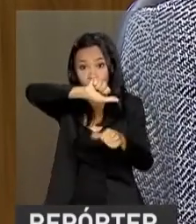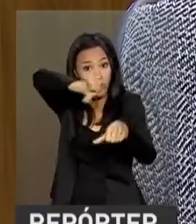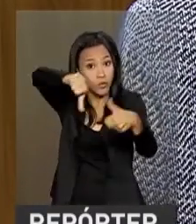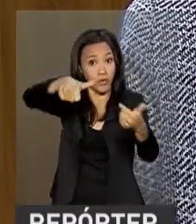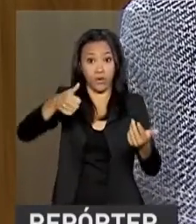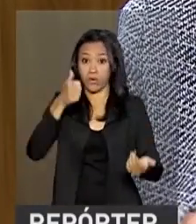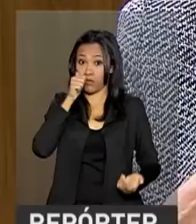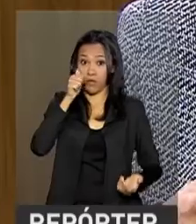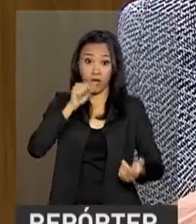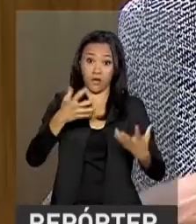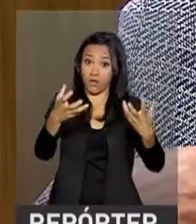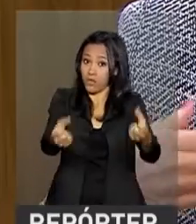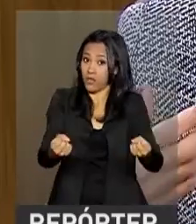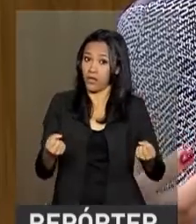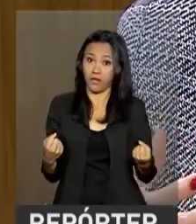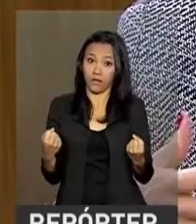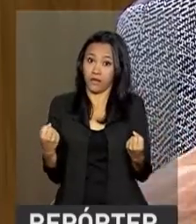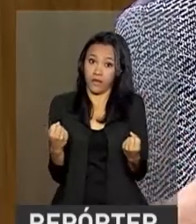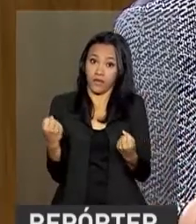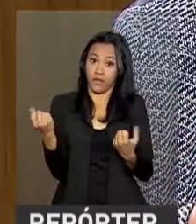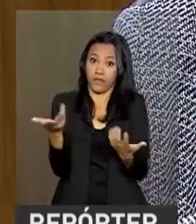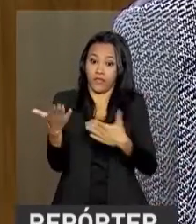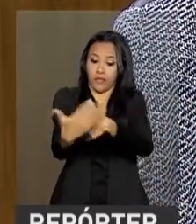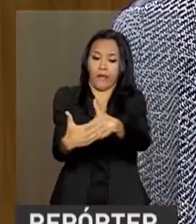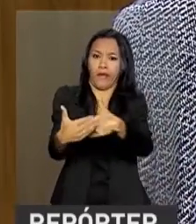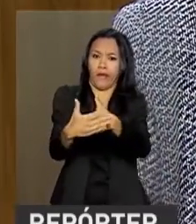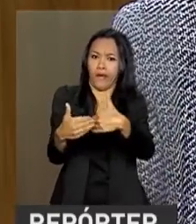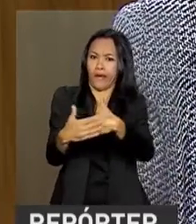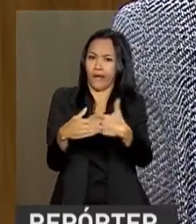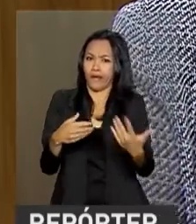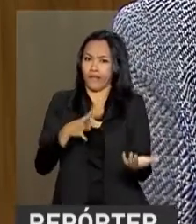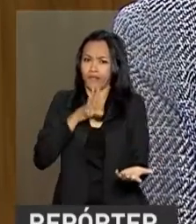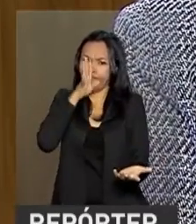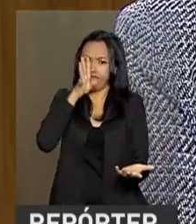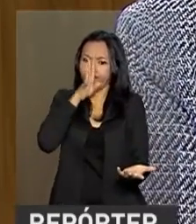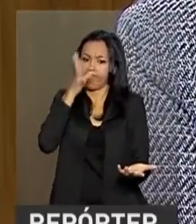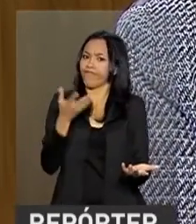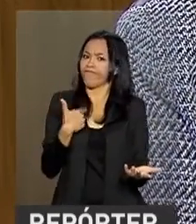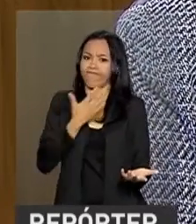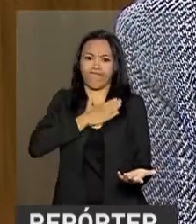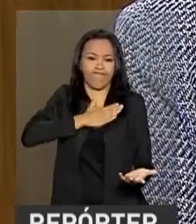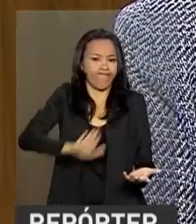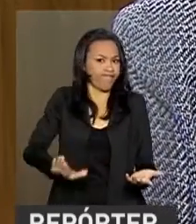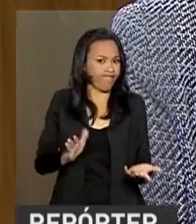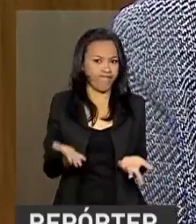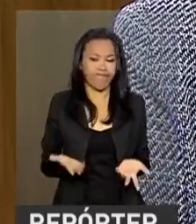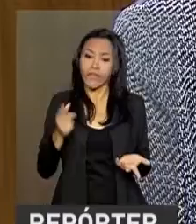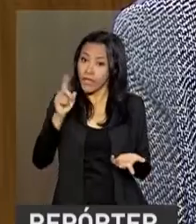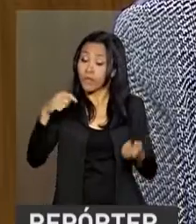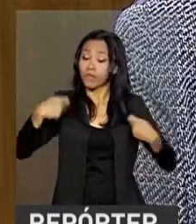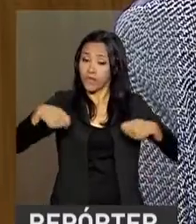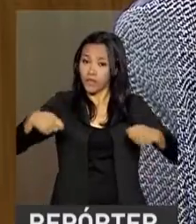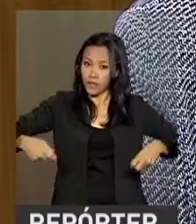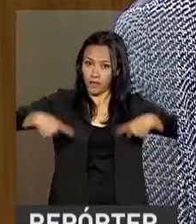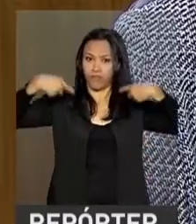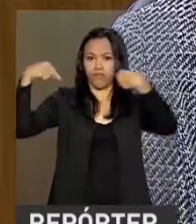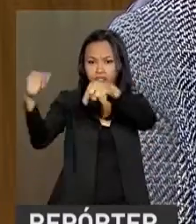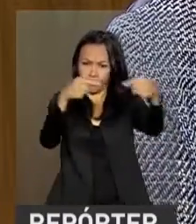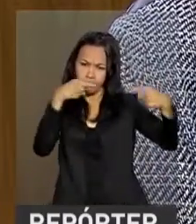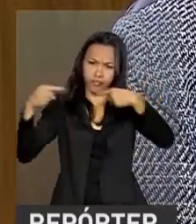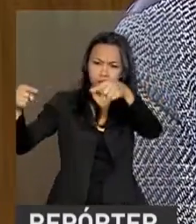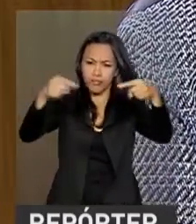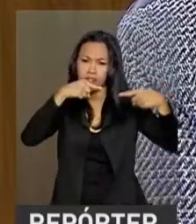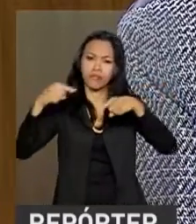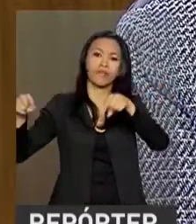não aceitam isso mas e os homens precisam entender isso eu acho que sim e se esse debate é necessário é necessário mas